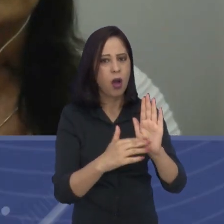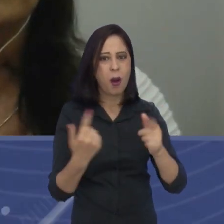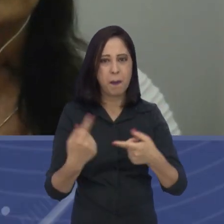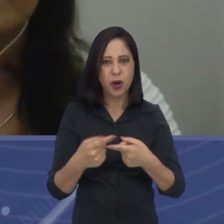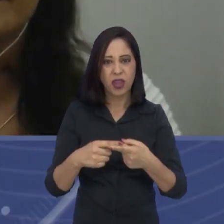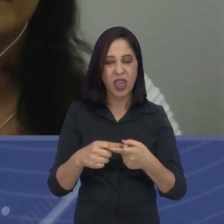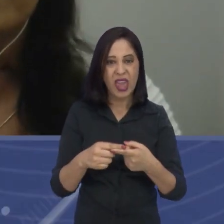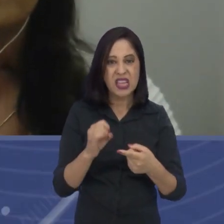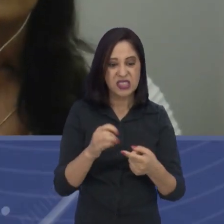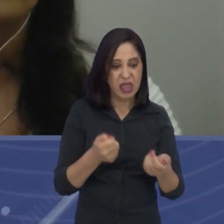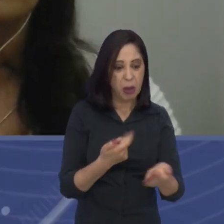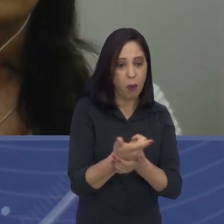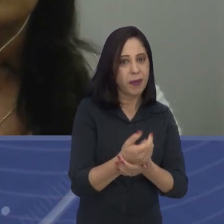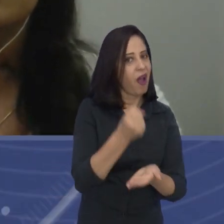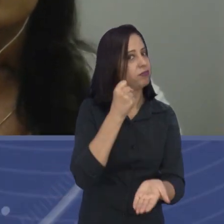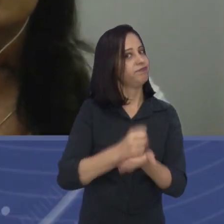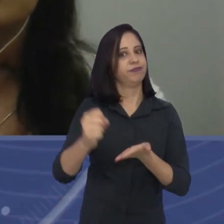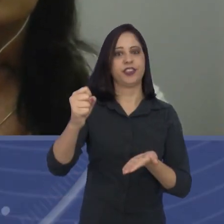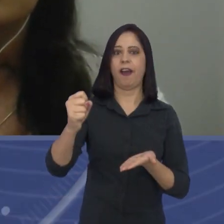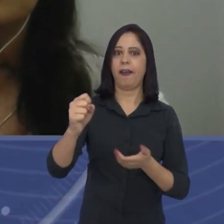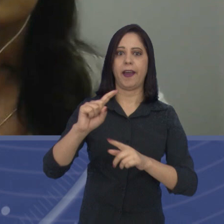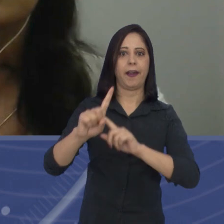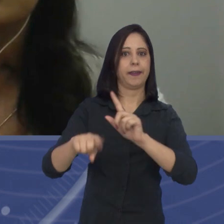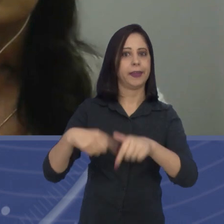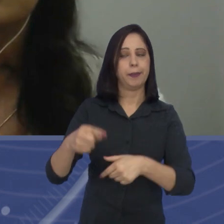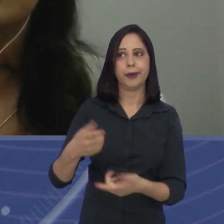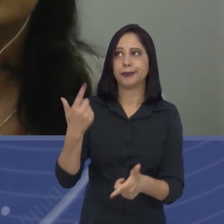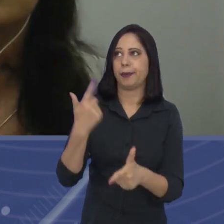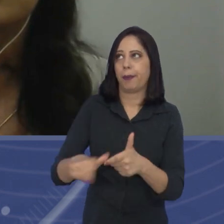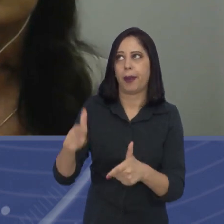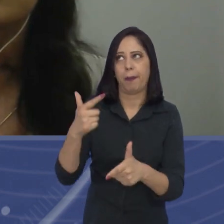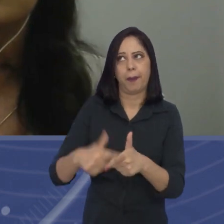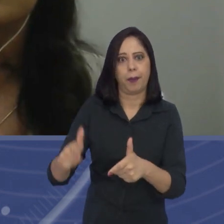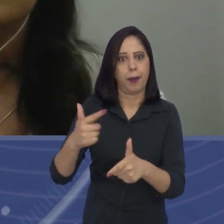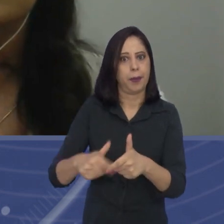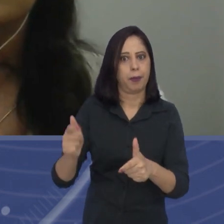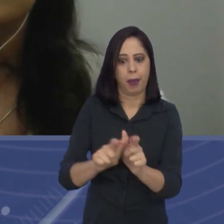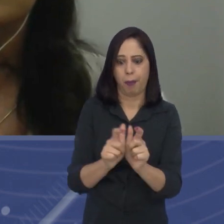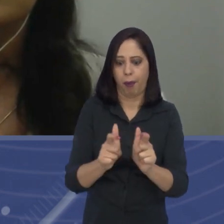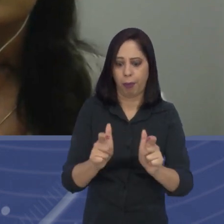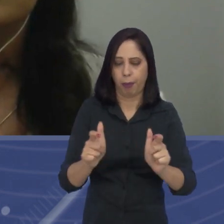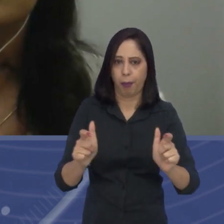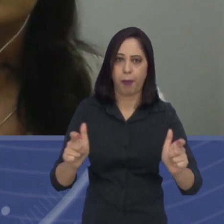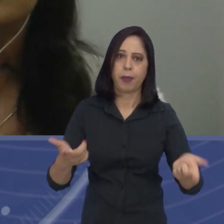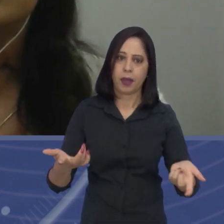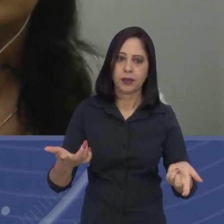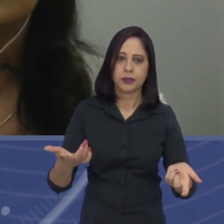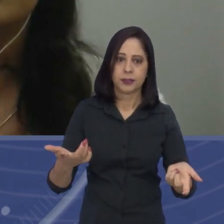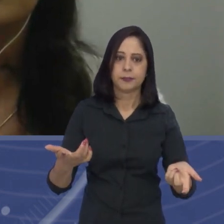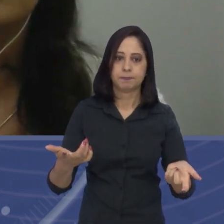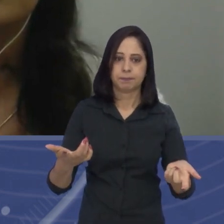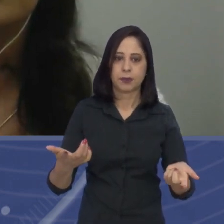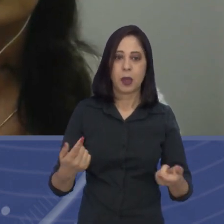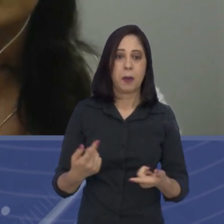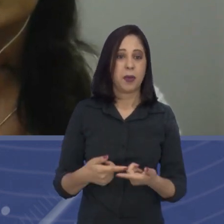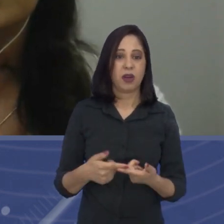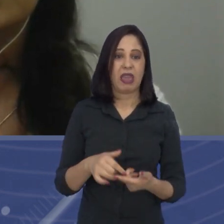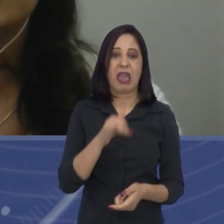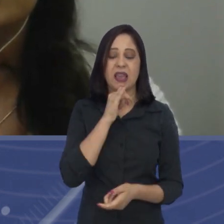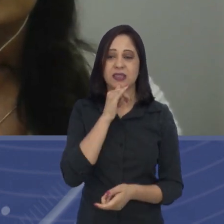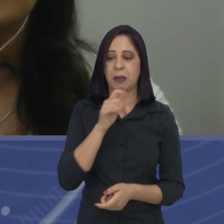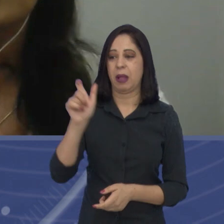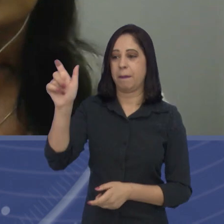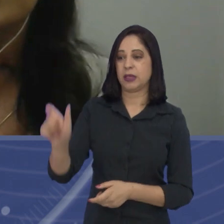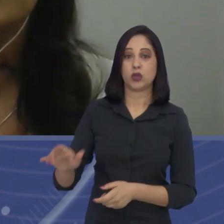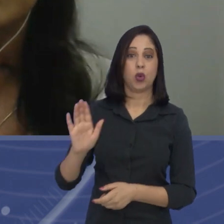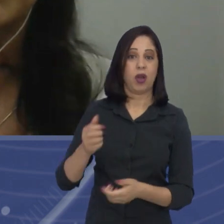cabeça é muito grande, né? No caso, como agir, né, numa situação como essa, de repente, né, o cidadão foi